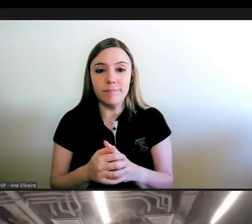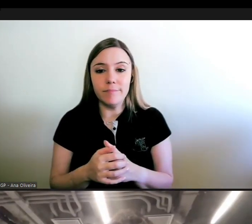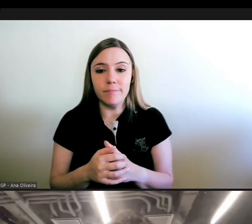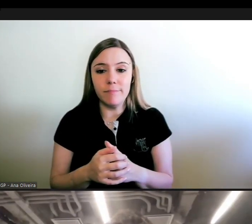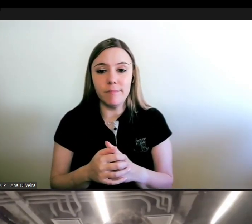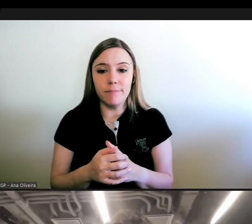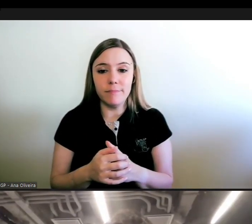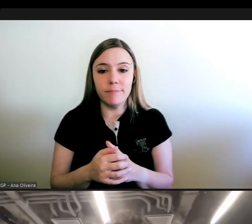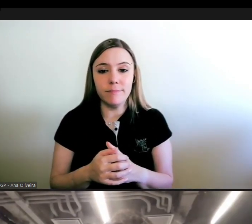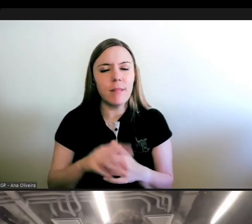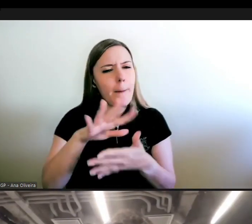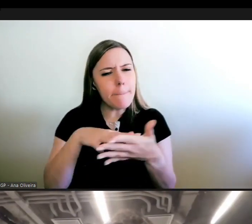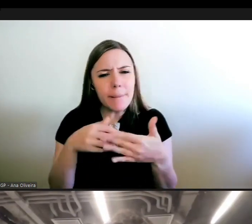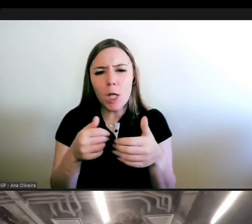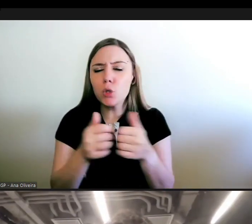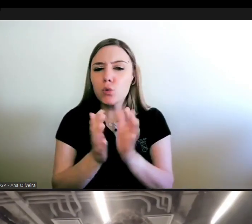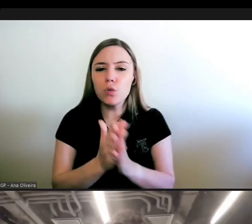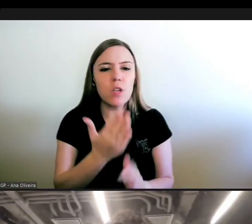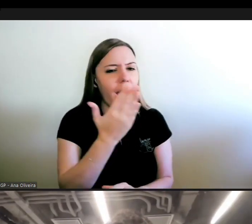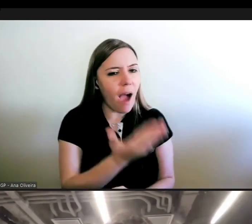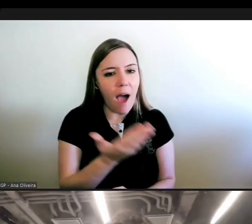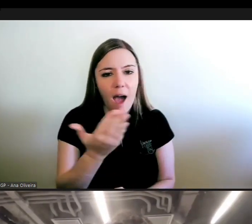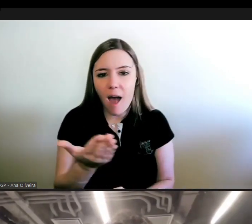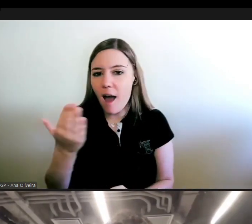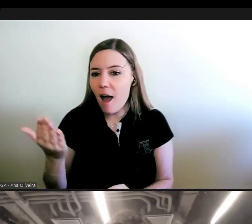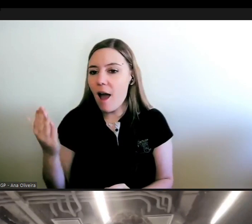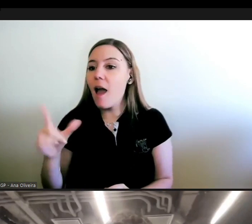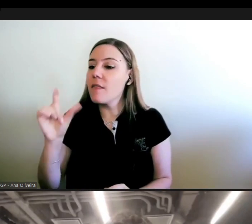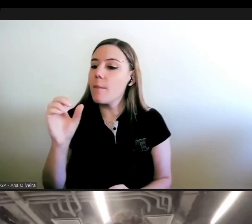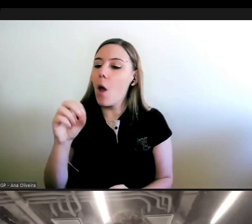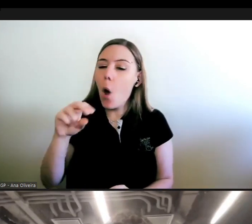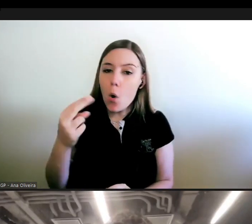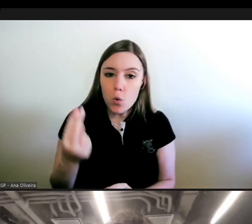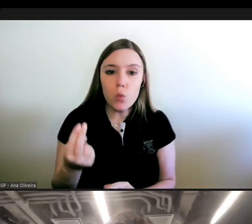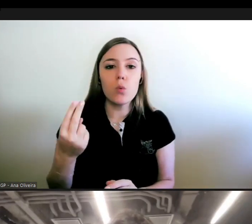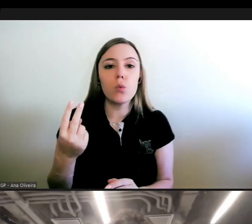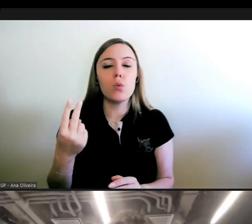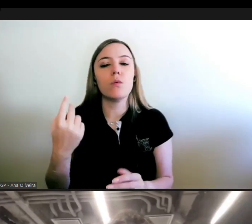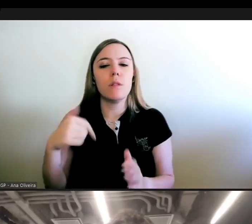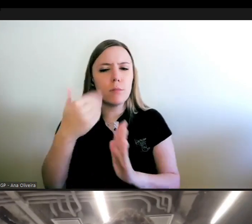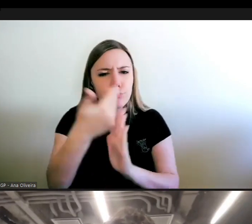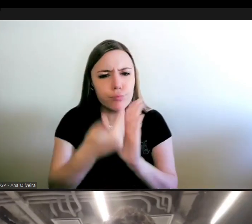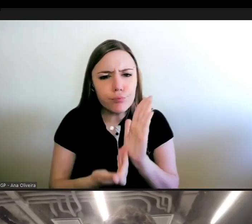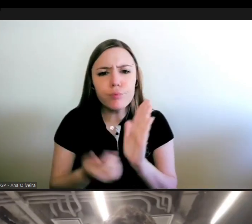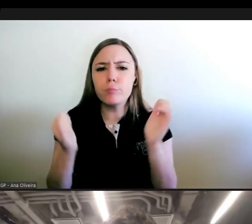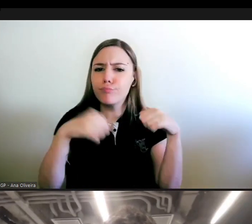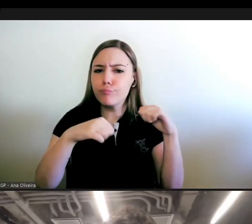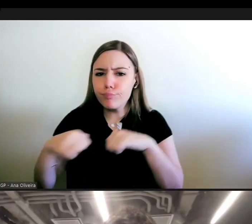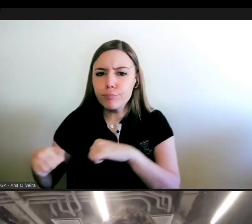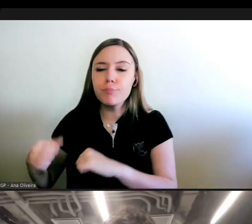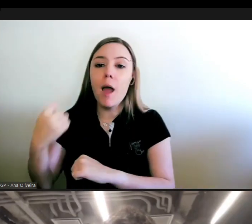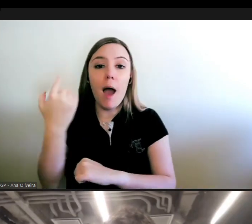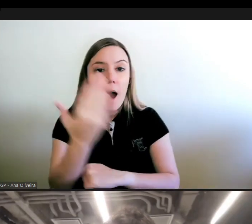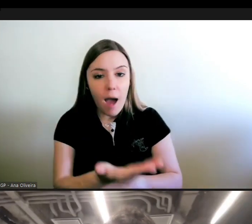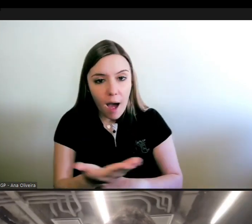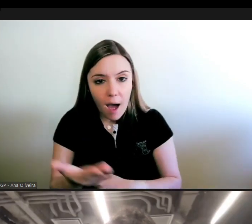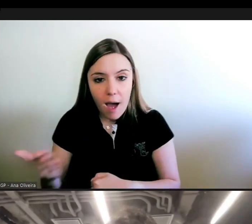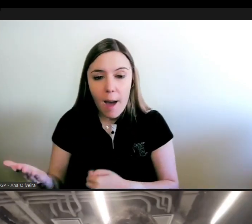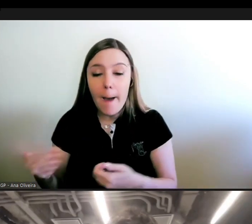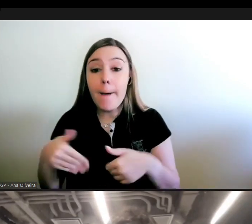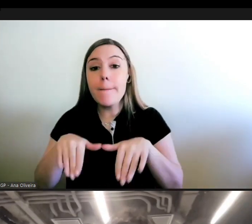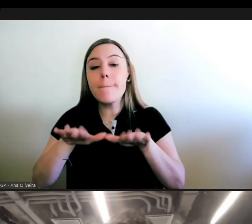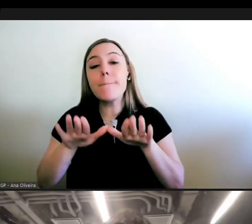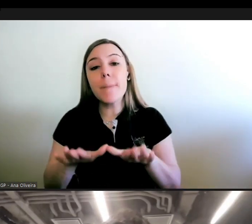existem os planos, tal como existem em contexto das Nações Unidas, as cartas e os protocolos, etc., mas